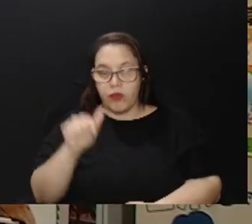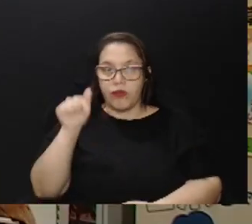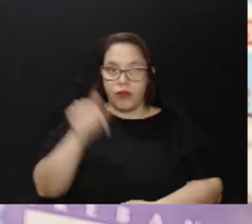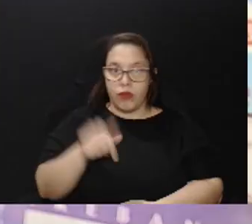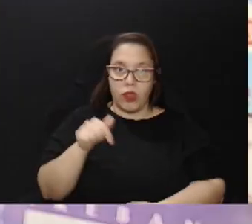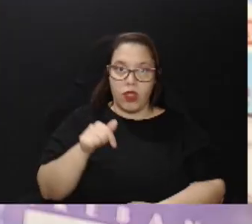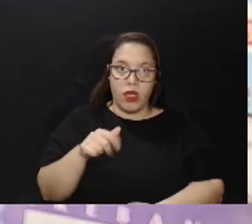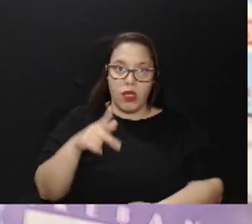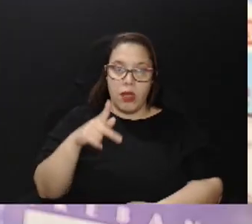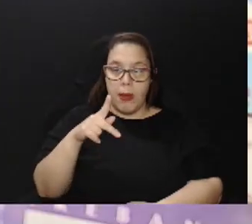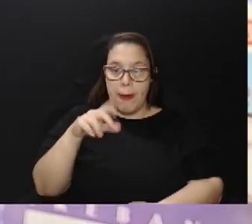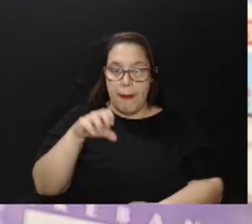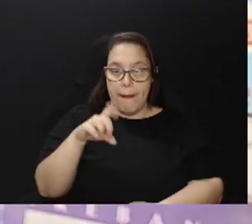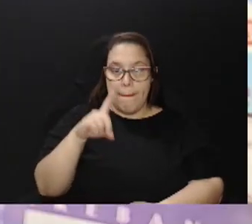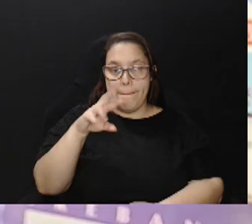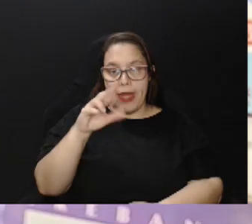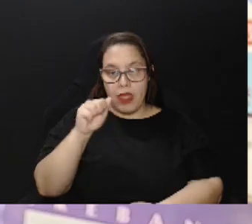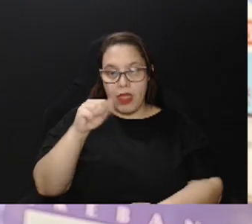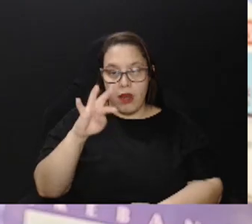Branca,